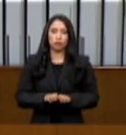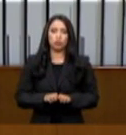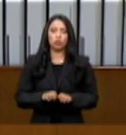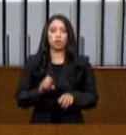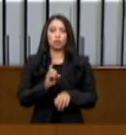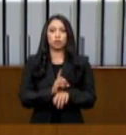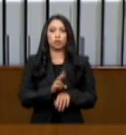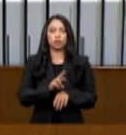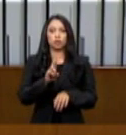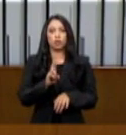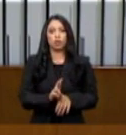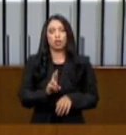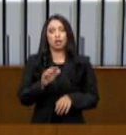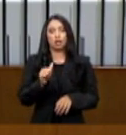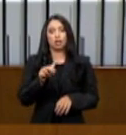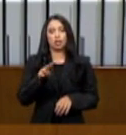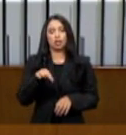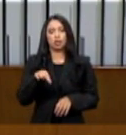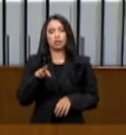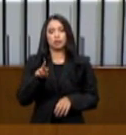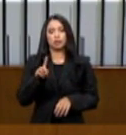Freire.